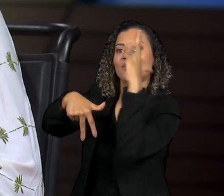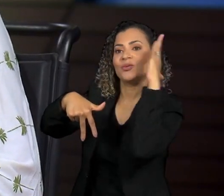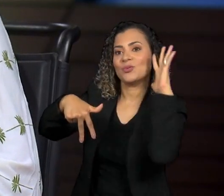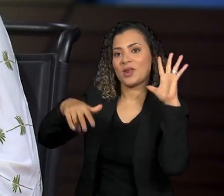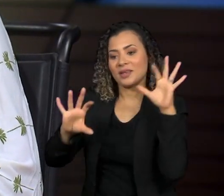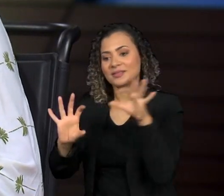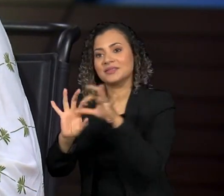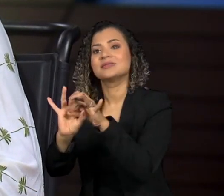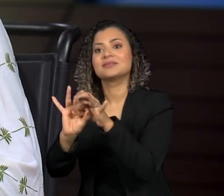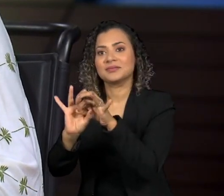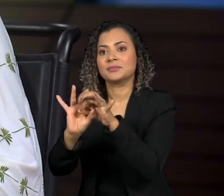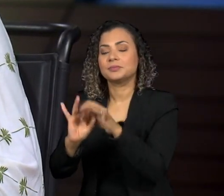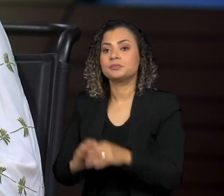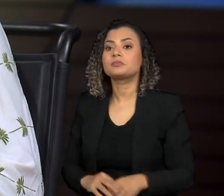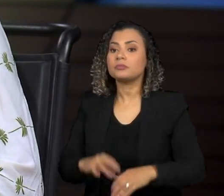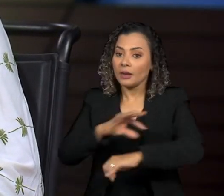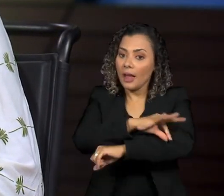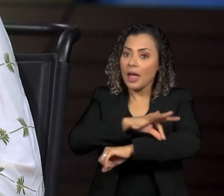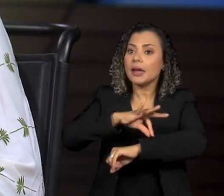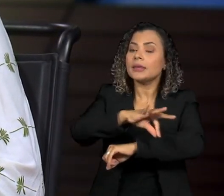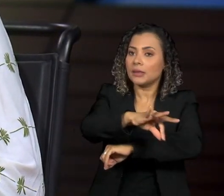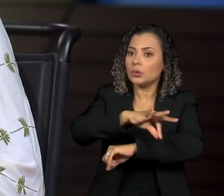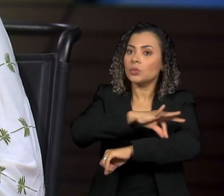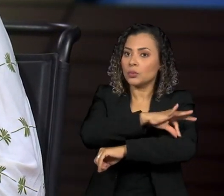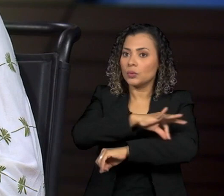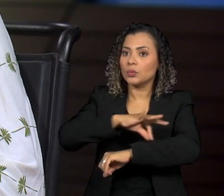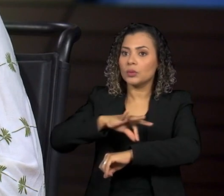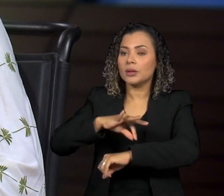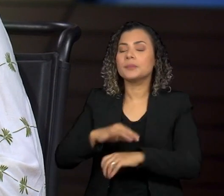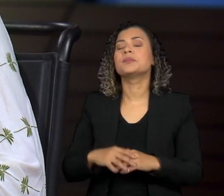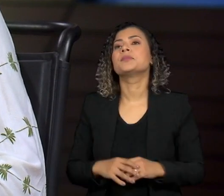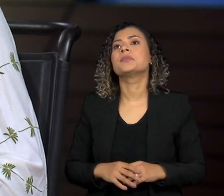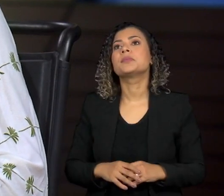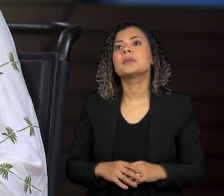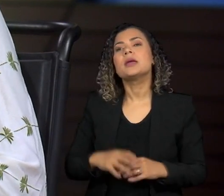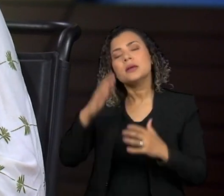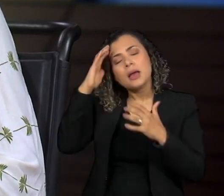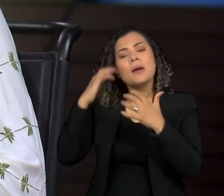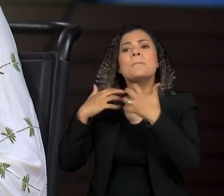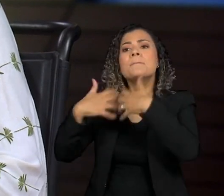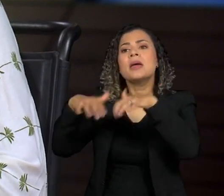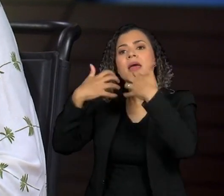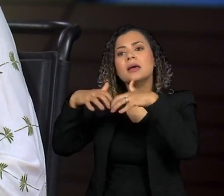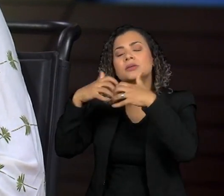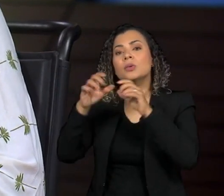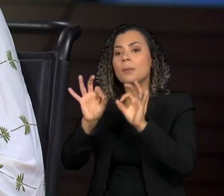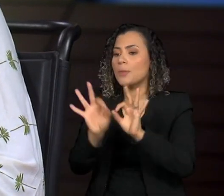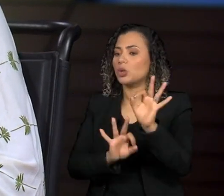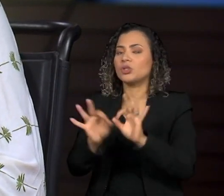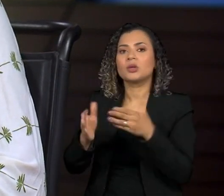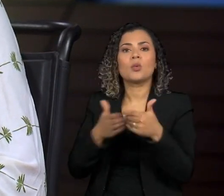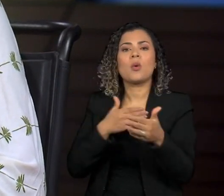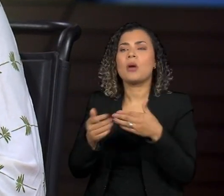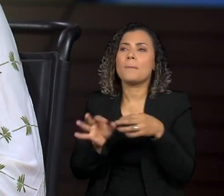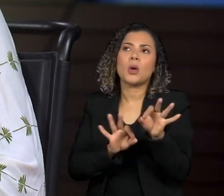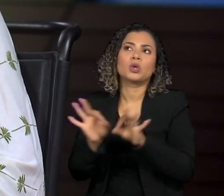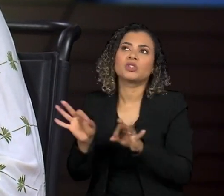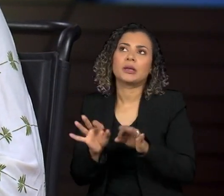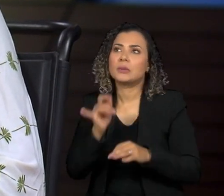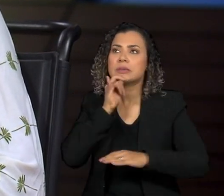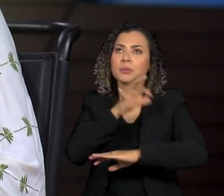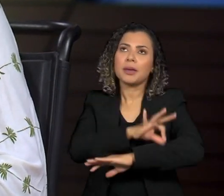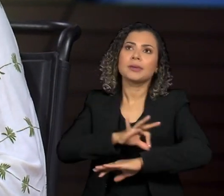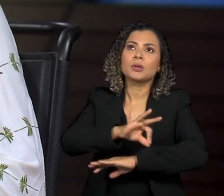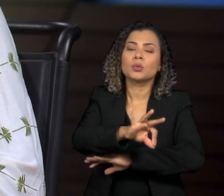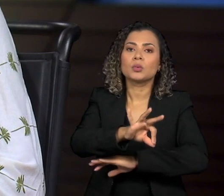áreas. Na arquitetura, pensa-se como um projeto em qualquer escala, né? Qual o